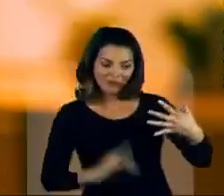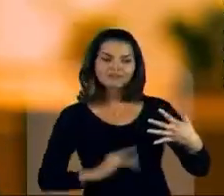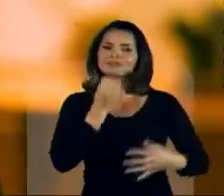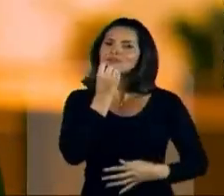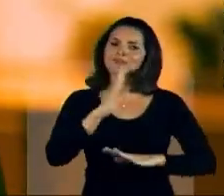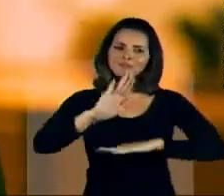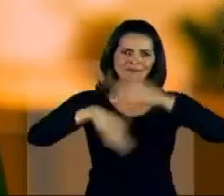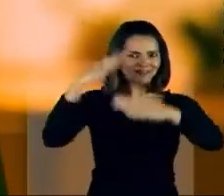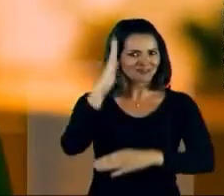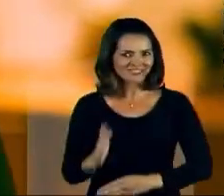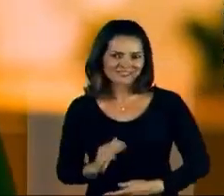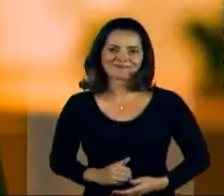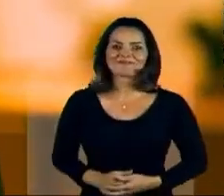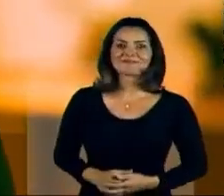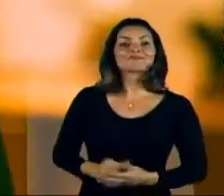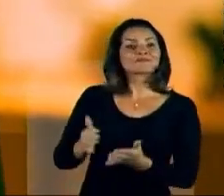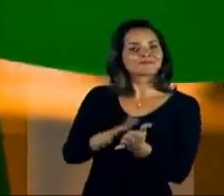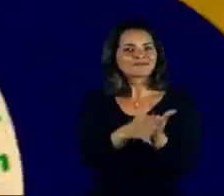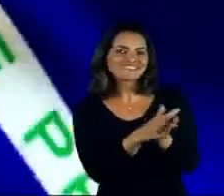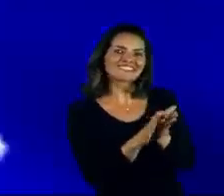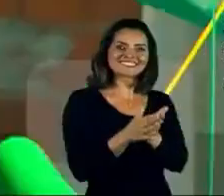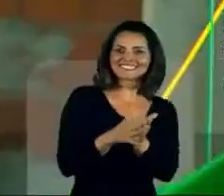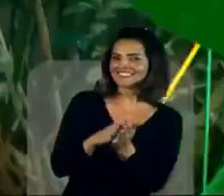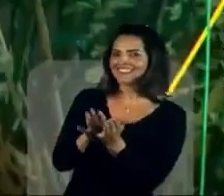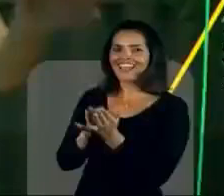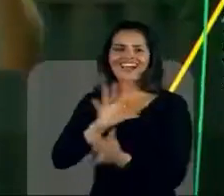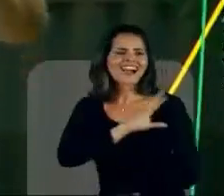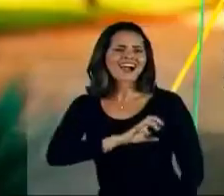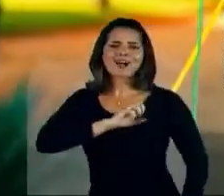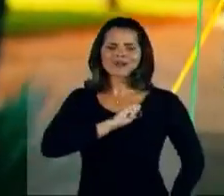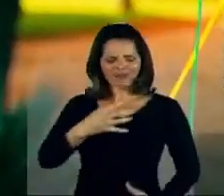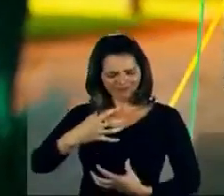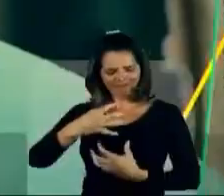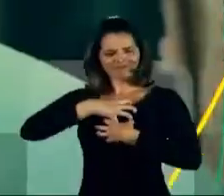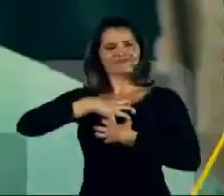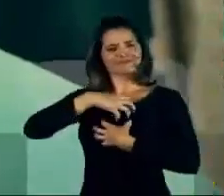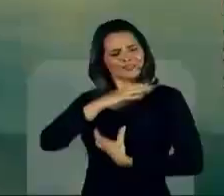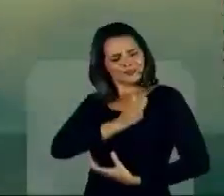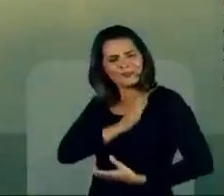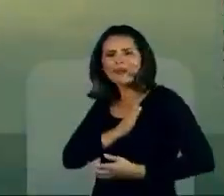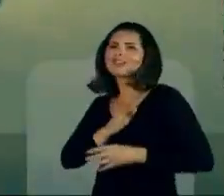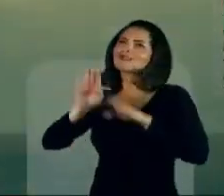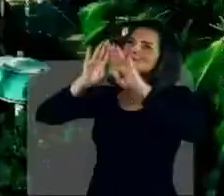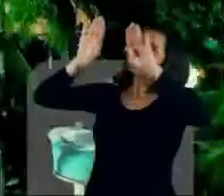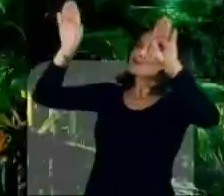Essas são propostas pelo bem do Brasil. Amor ao que eu sinto no peito por